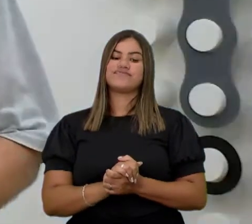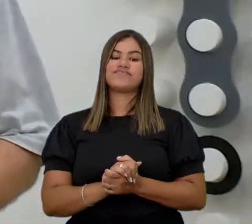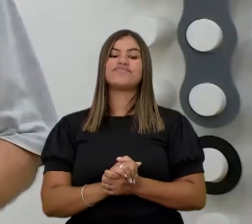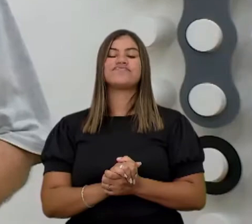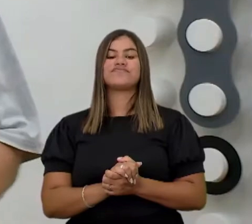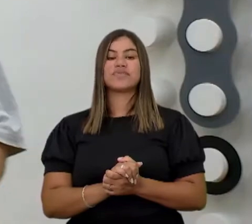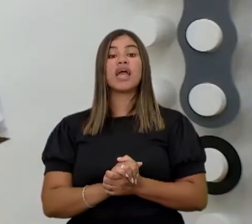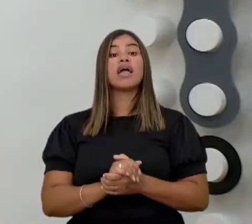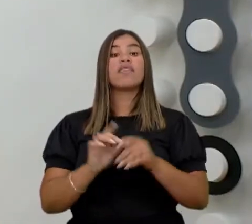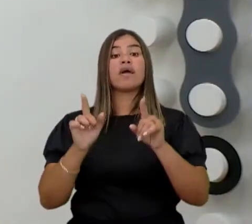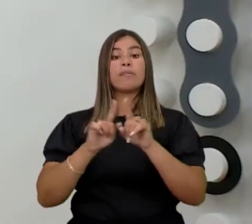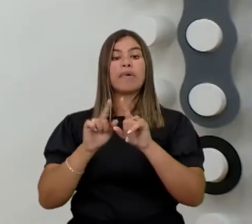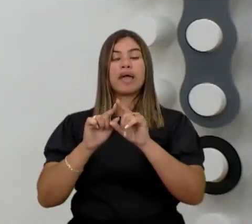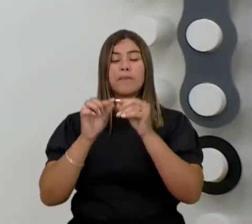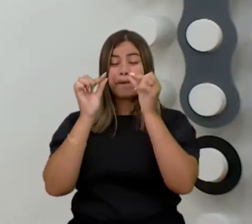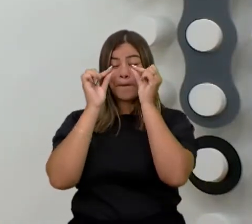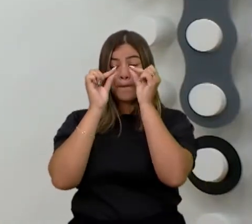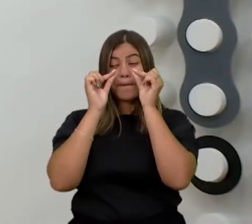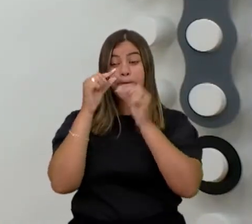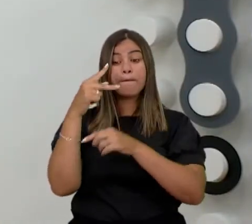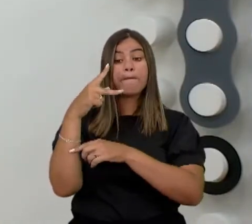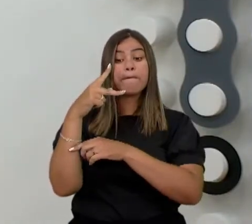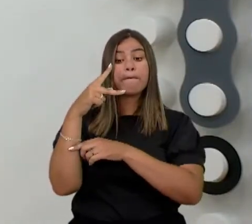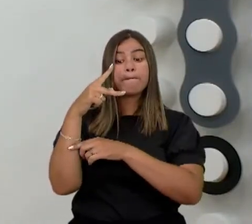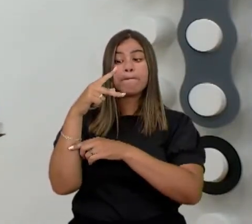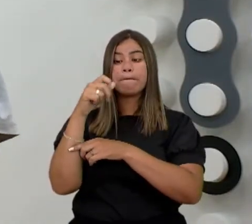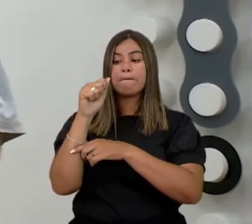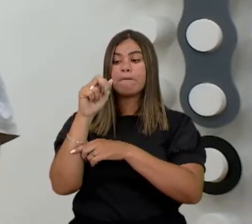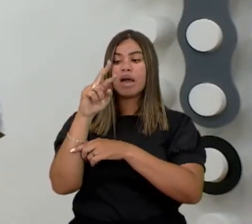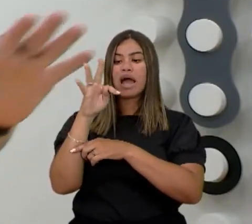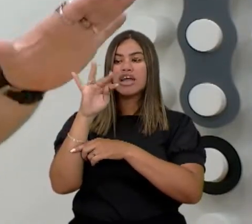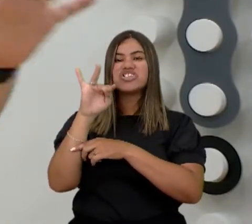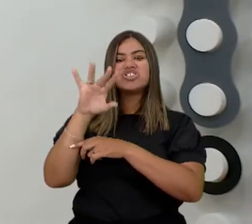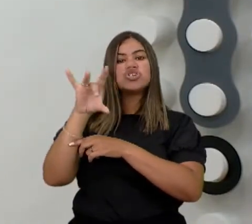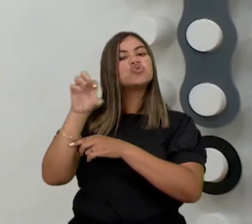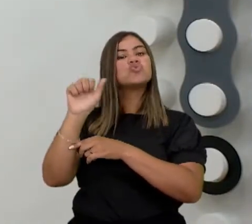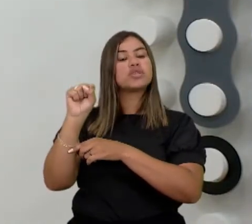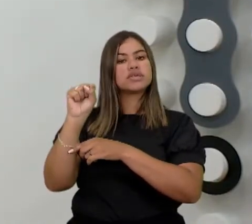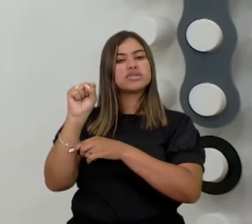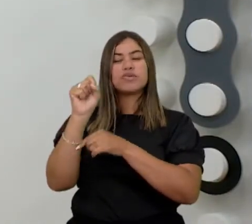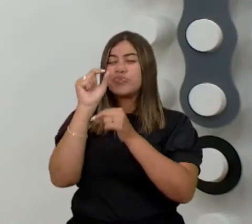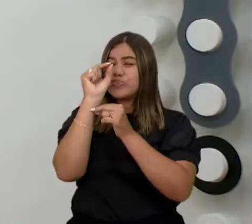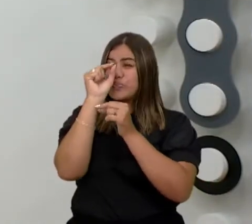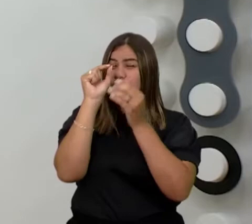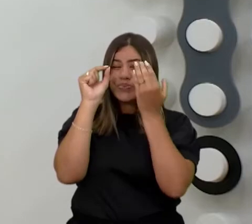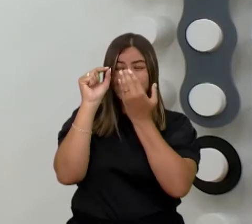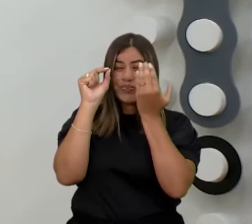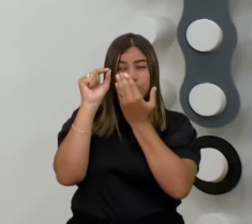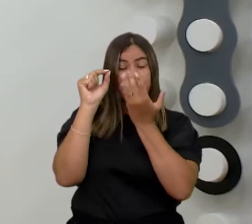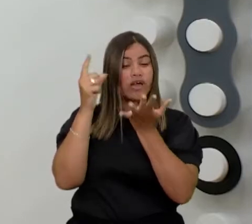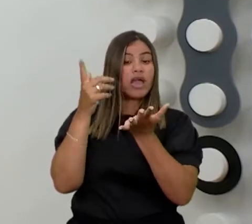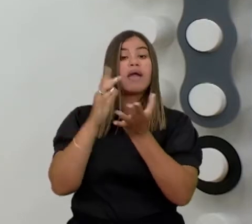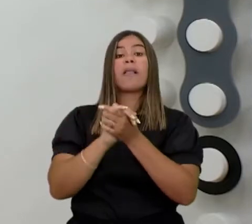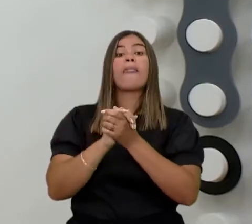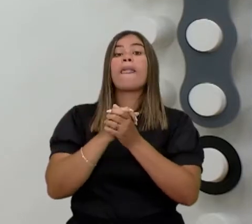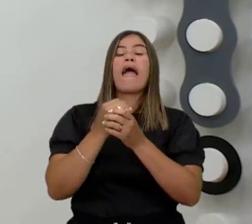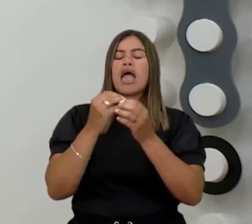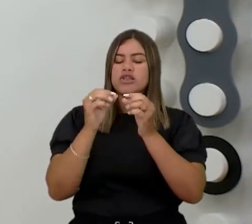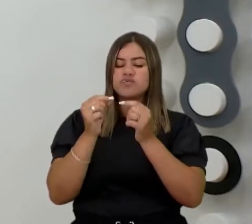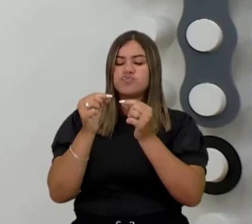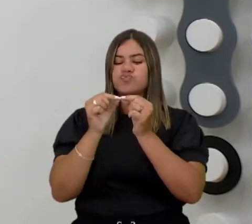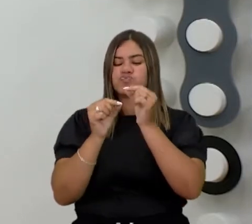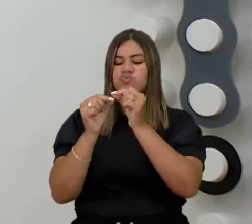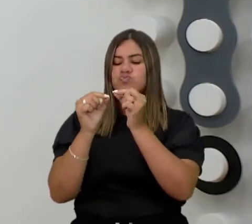aí das partículas é a ação da origem do universo, né? Então as partículas aí foram se acumulando e formando a matéria, e aí